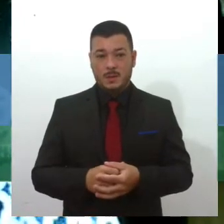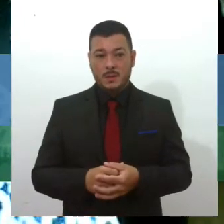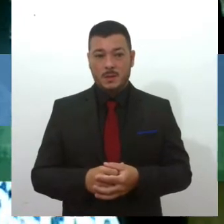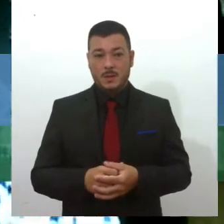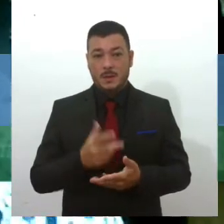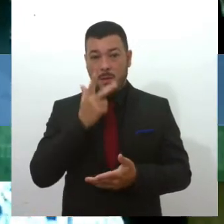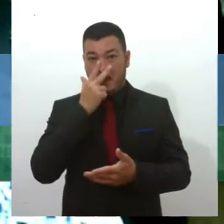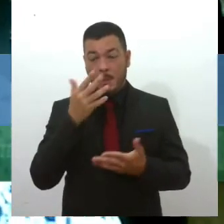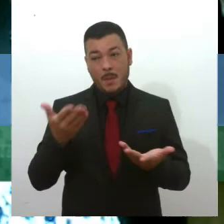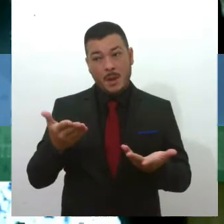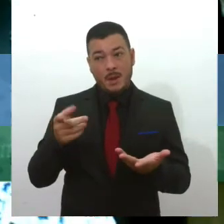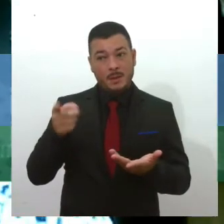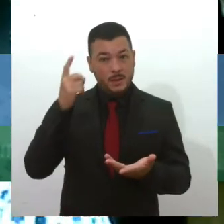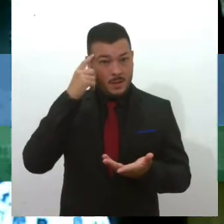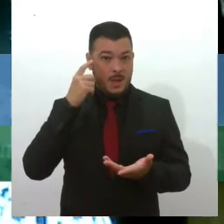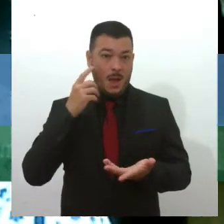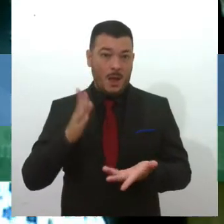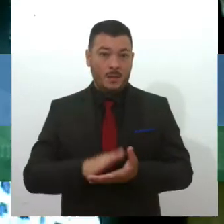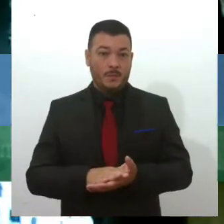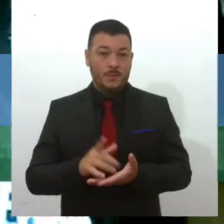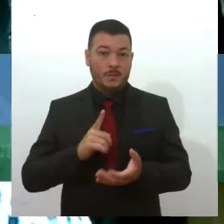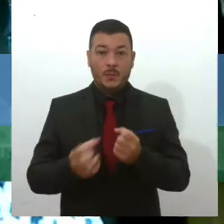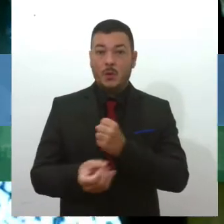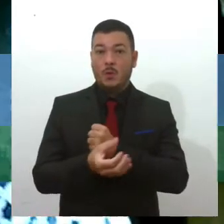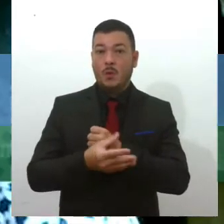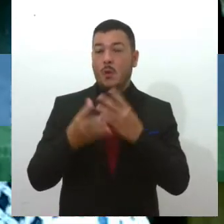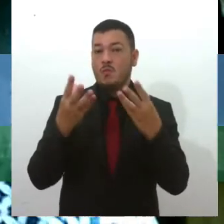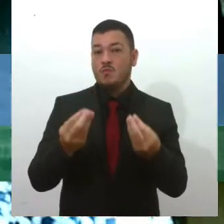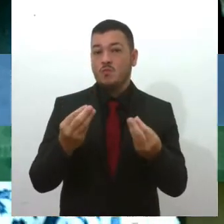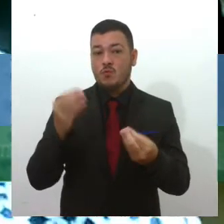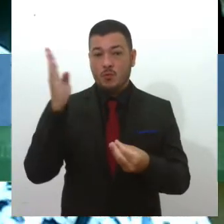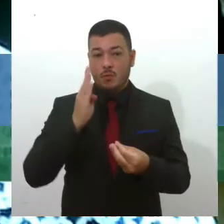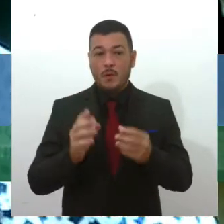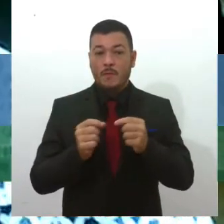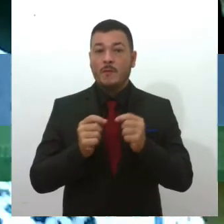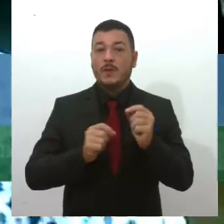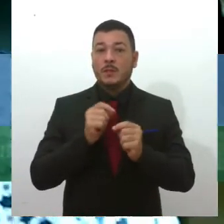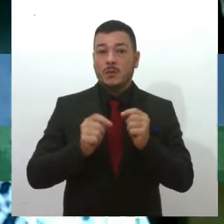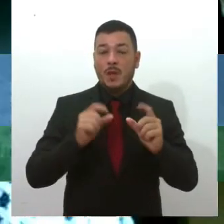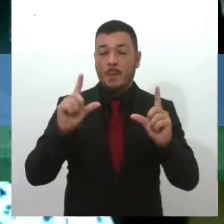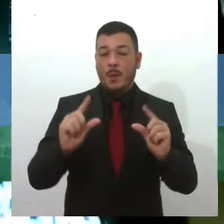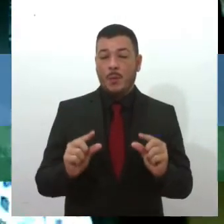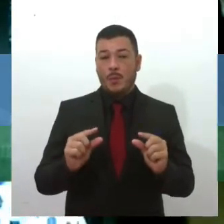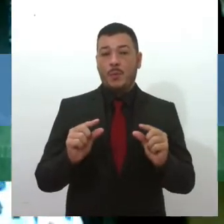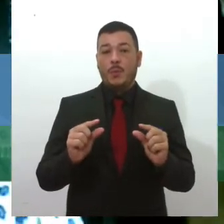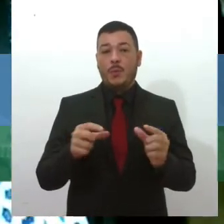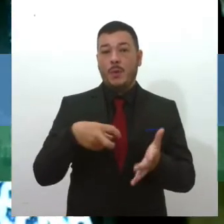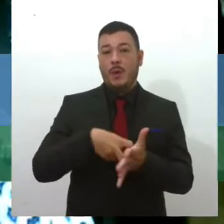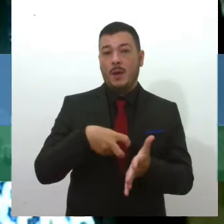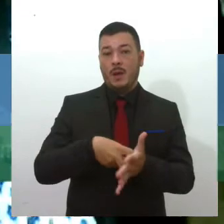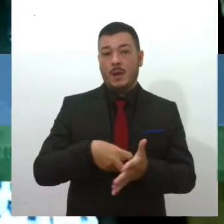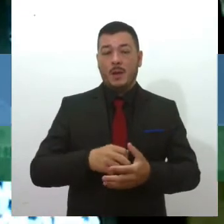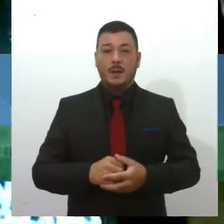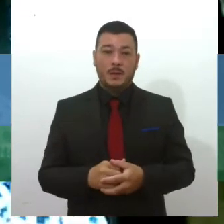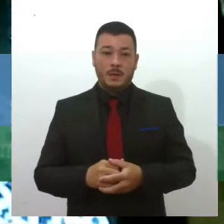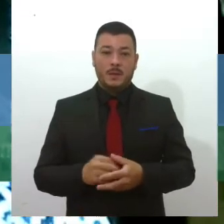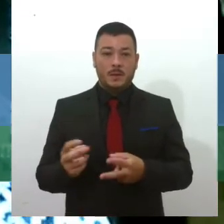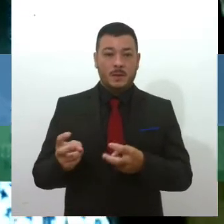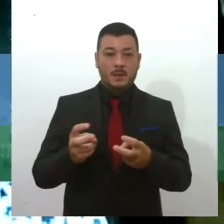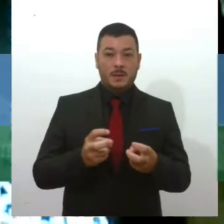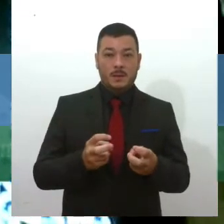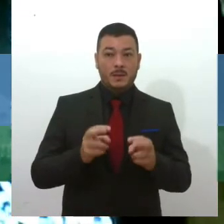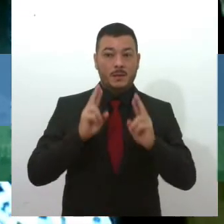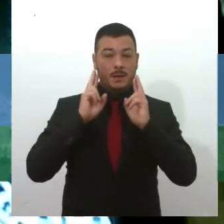esse é o diagnóstico deles. Tem corrupção demais no Brasil, vamos fazer alguma coisa para diminuir as punições. Quando a gente vê que é o